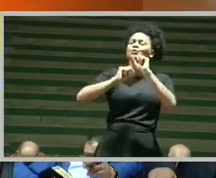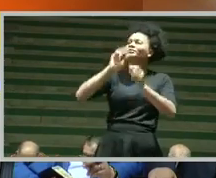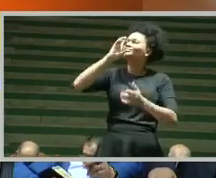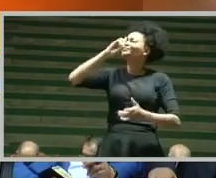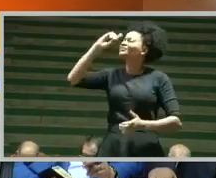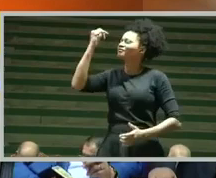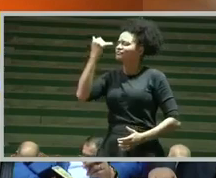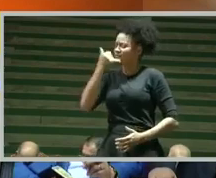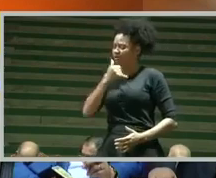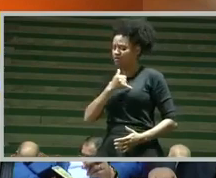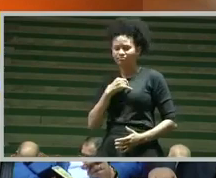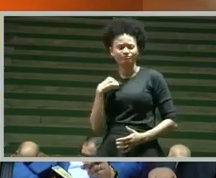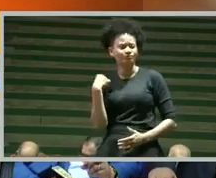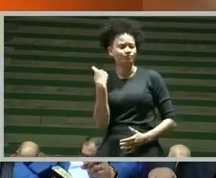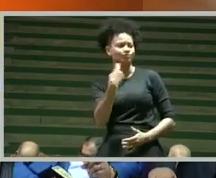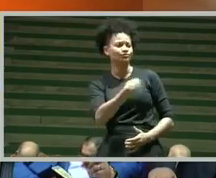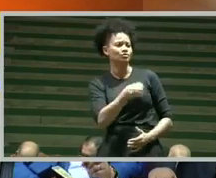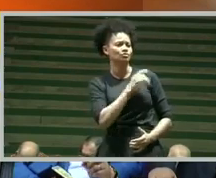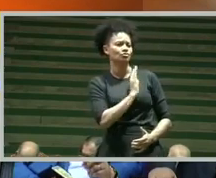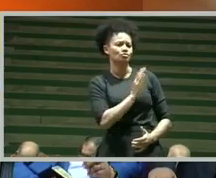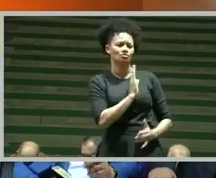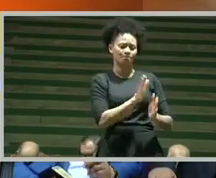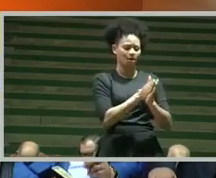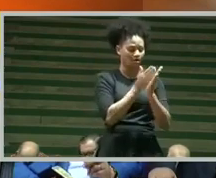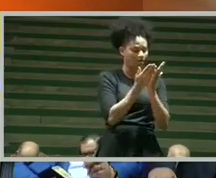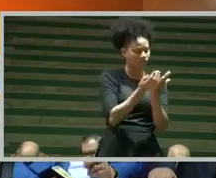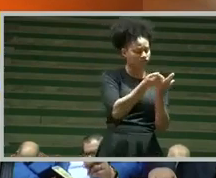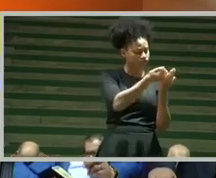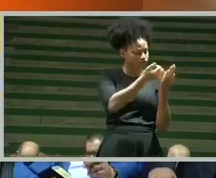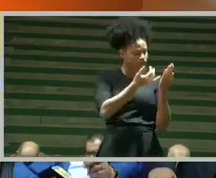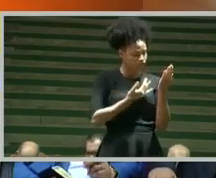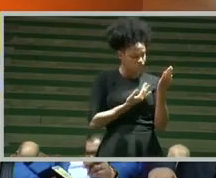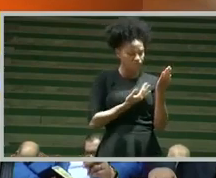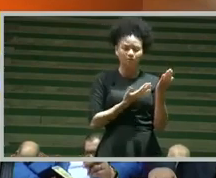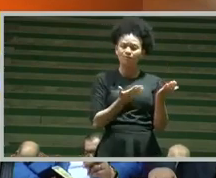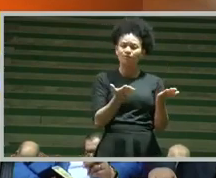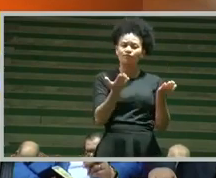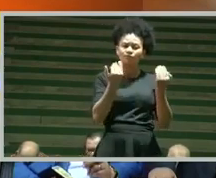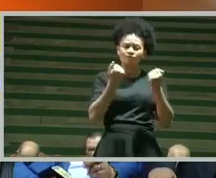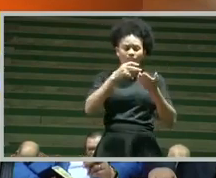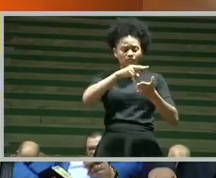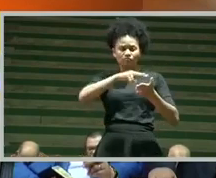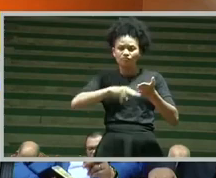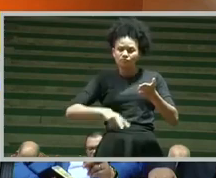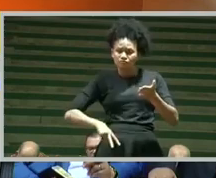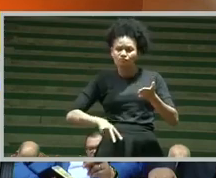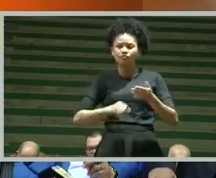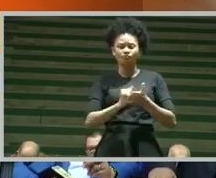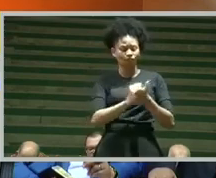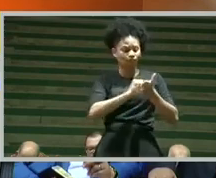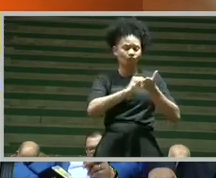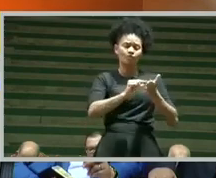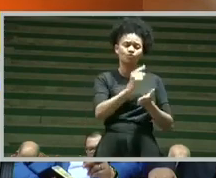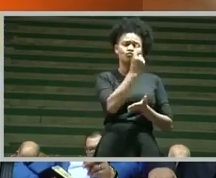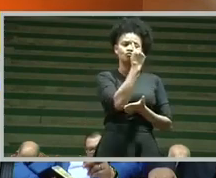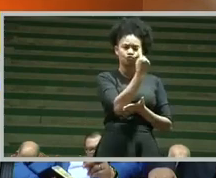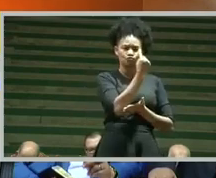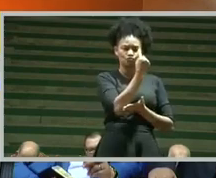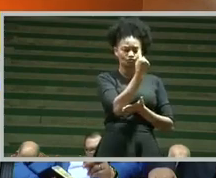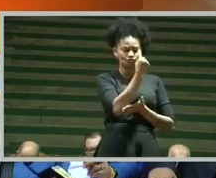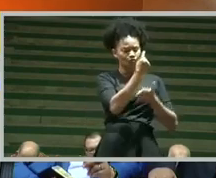falar conosco por sua palavra, vamos ler do verso 1